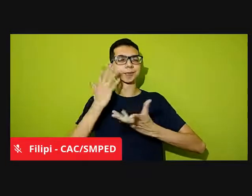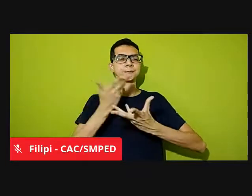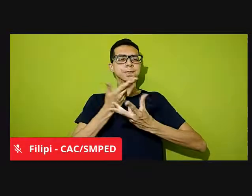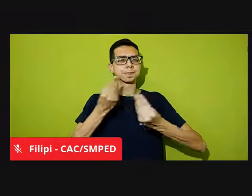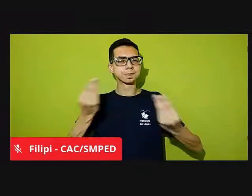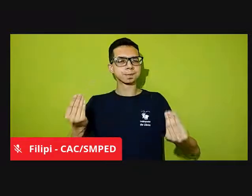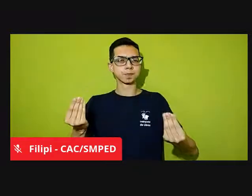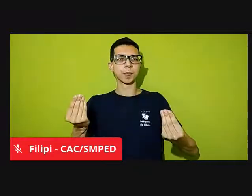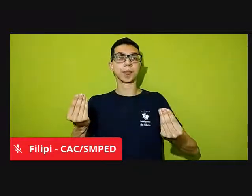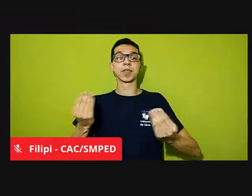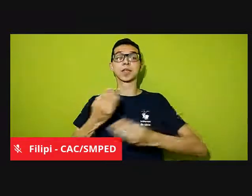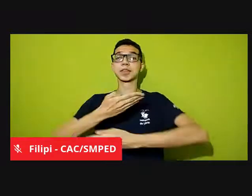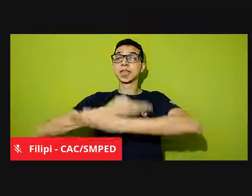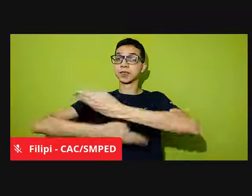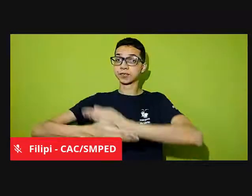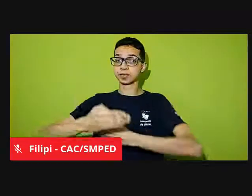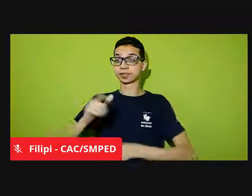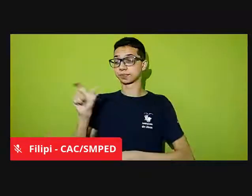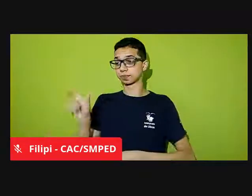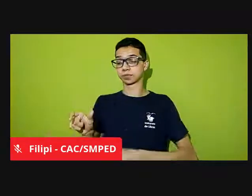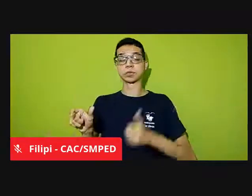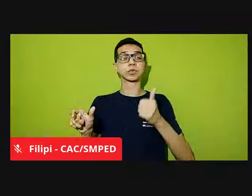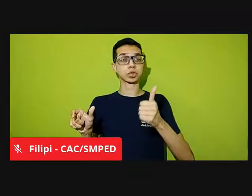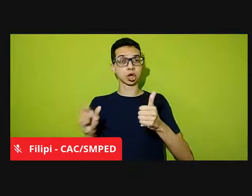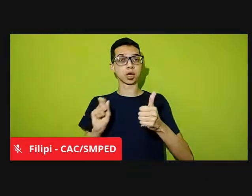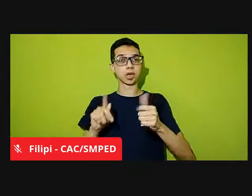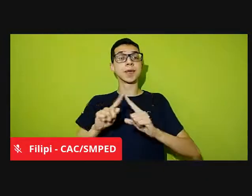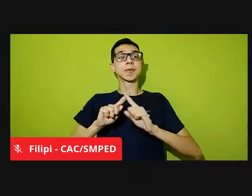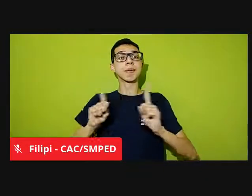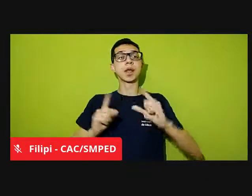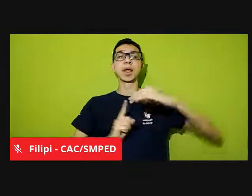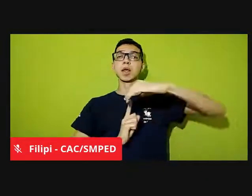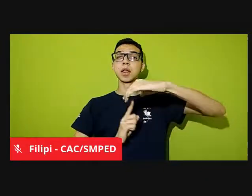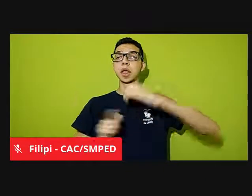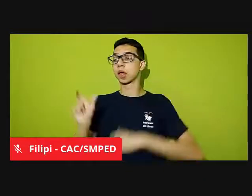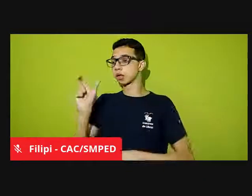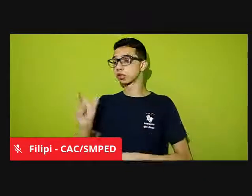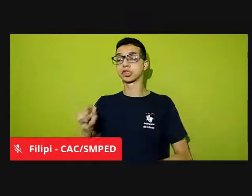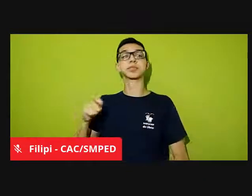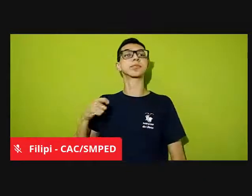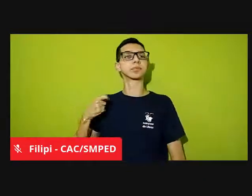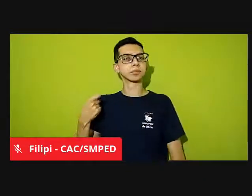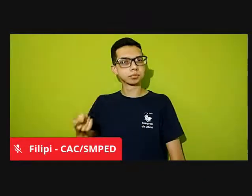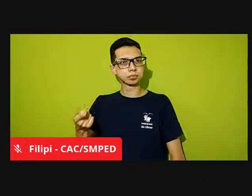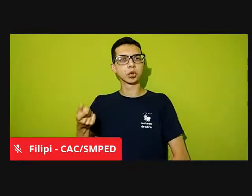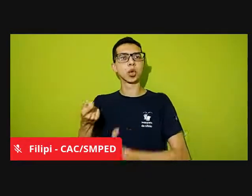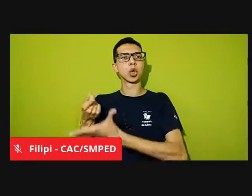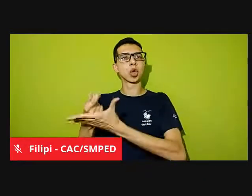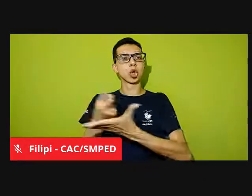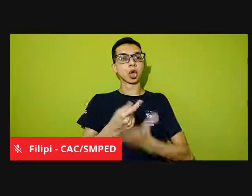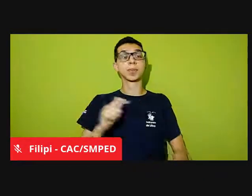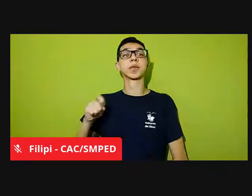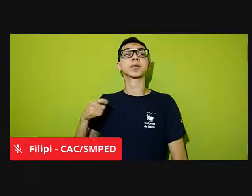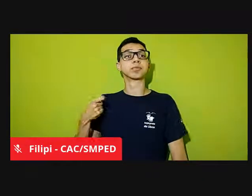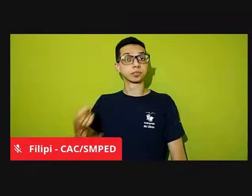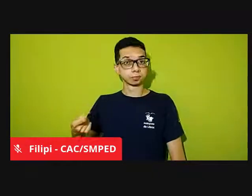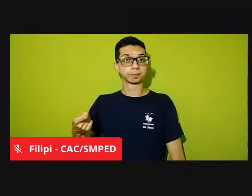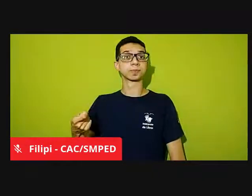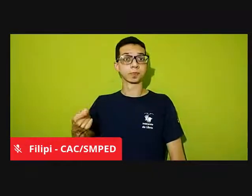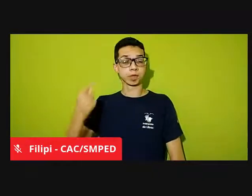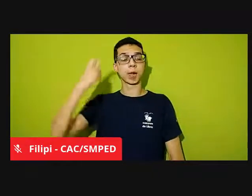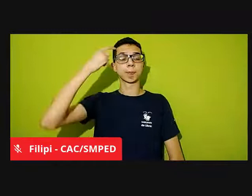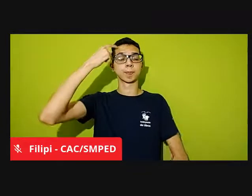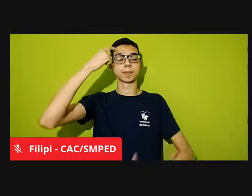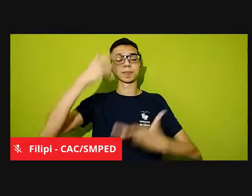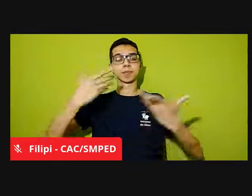também um cliente, é também um consumidor. E quando a gente fala de cliente, de consumidor, é pensando em todas as